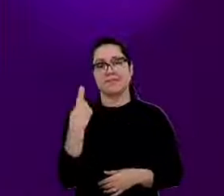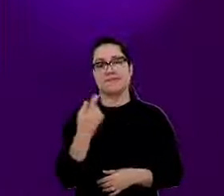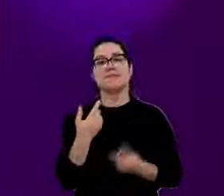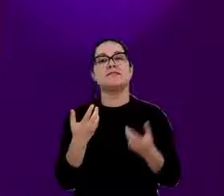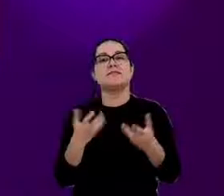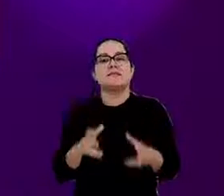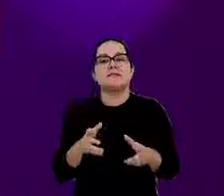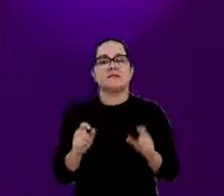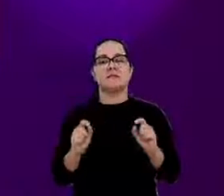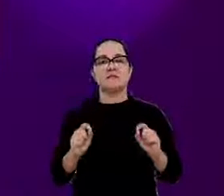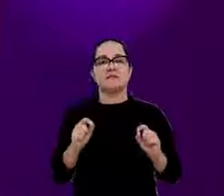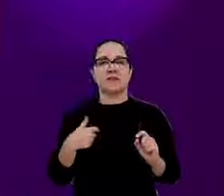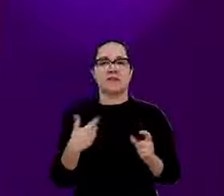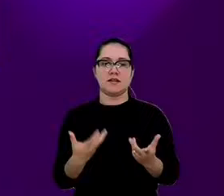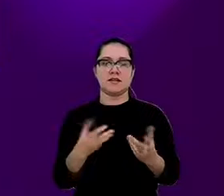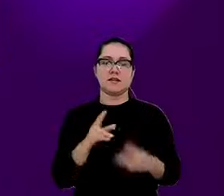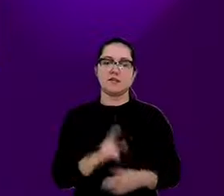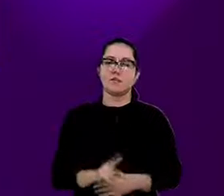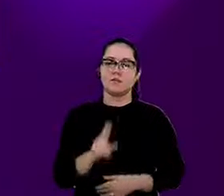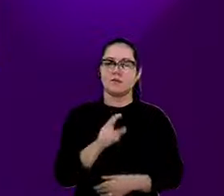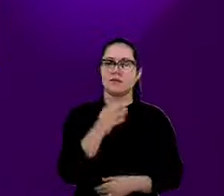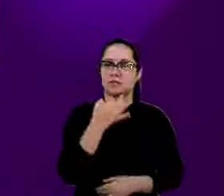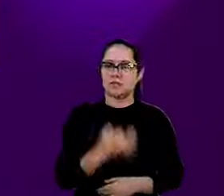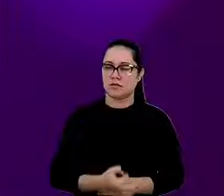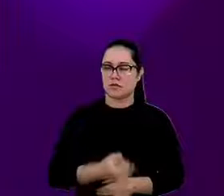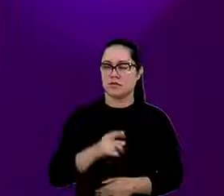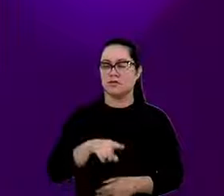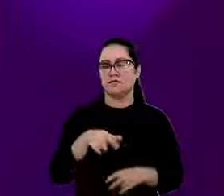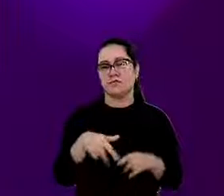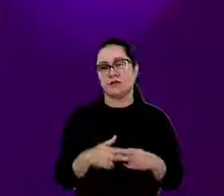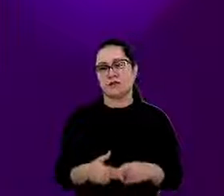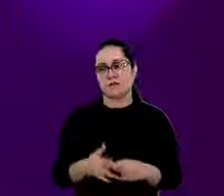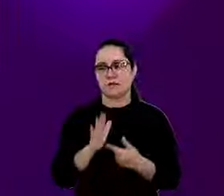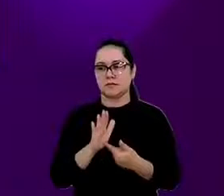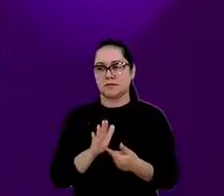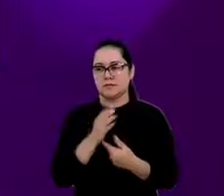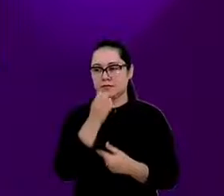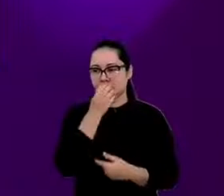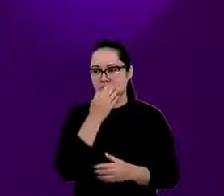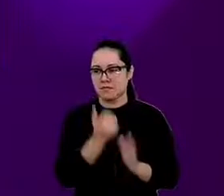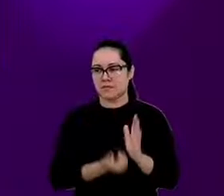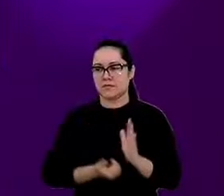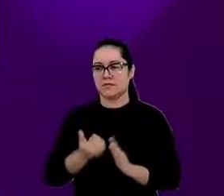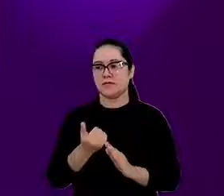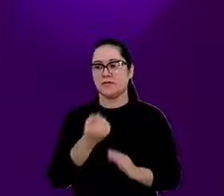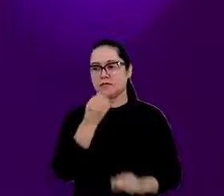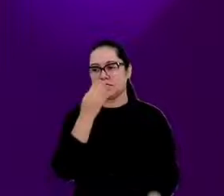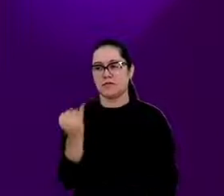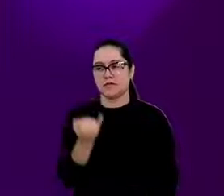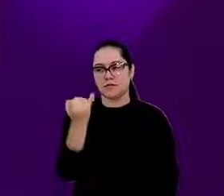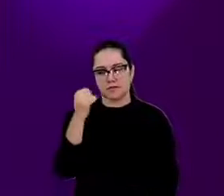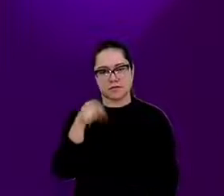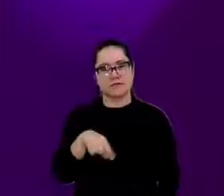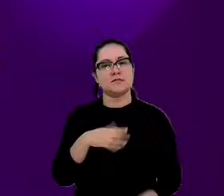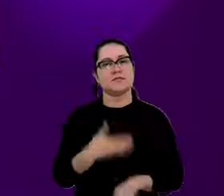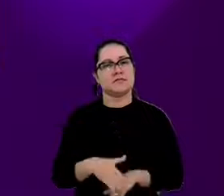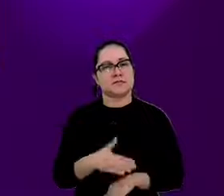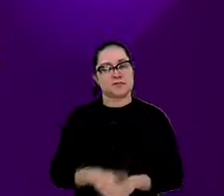realmente buscar utilizar de forma racional essa ferramenta que vem se apresentando cada vez mais como algo relevante para a nossa prática